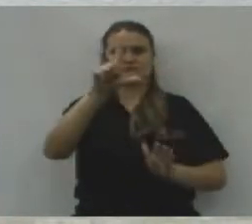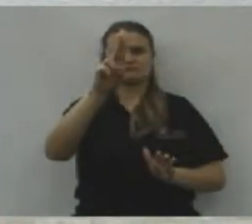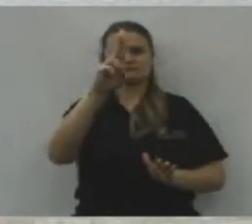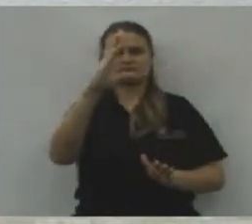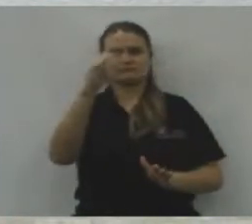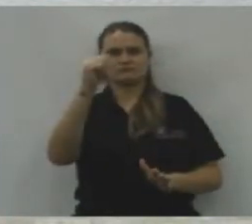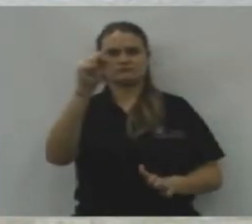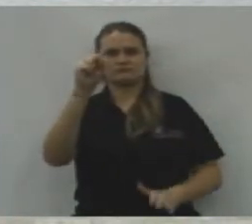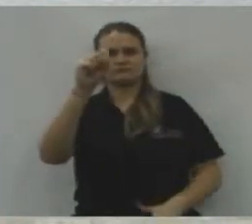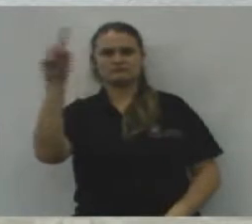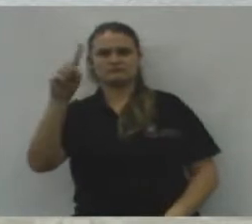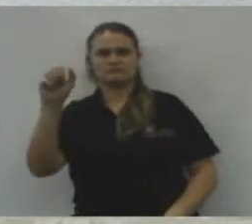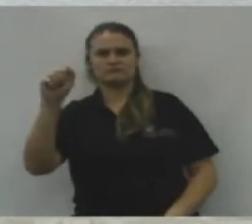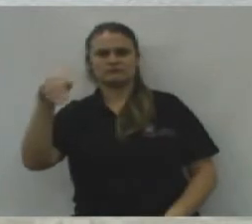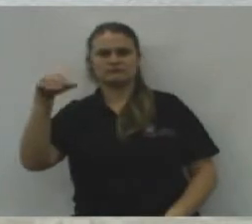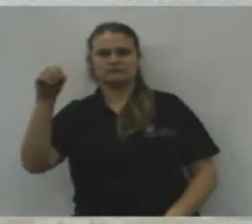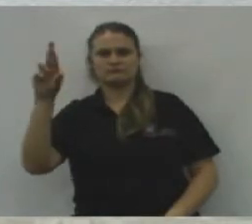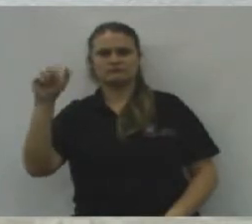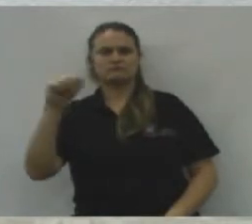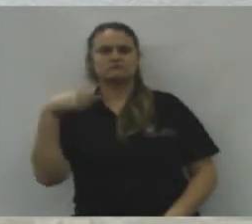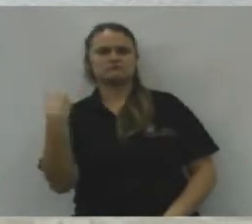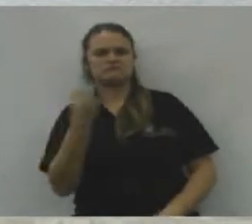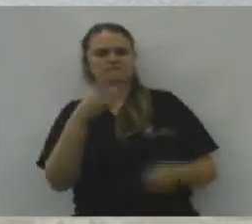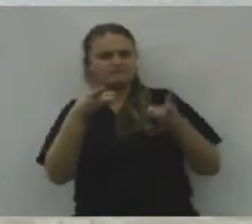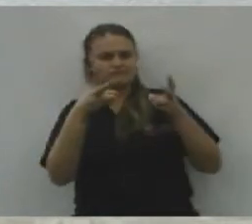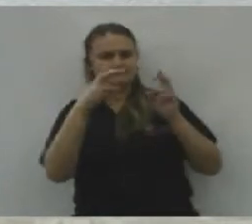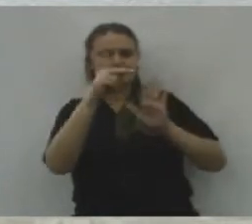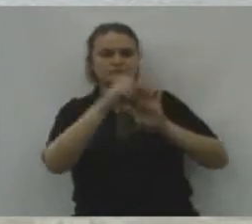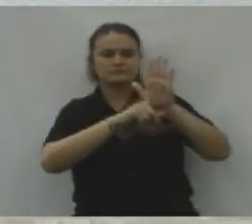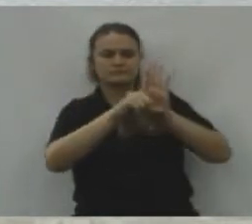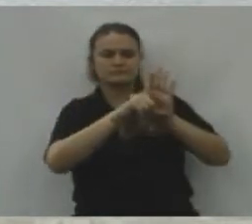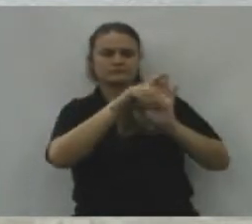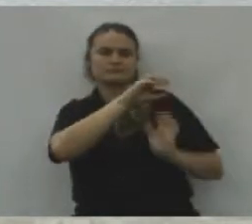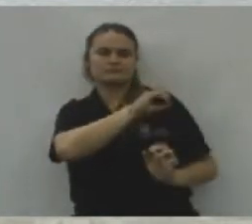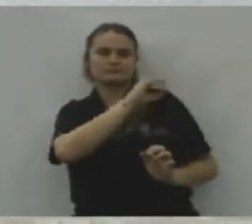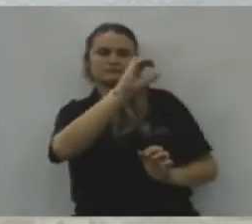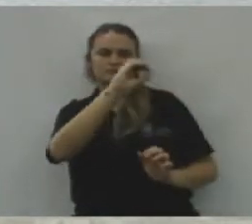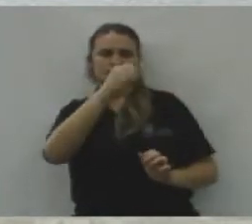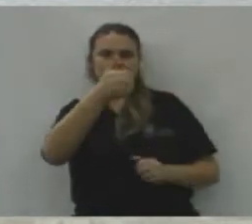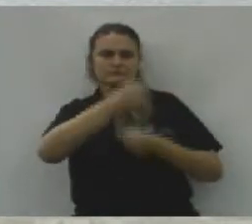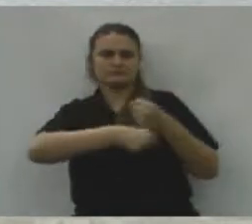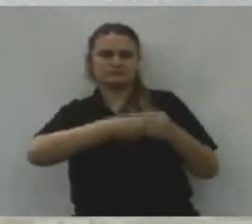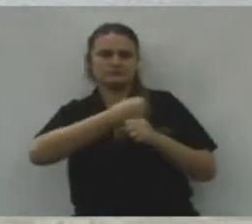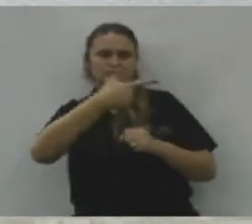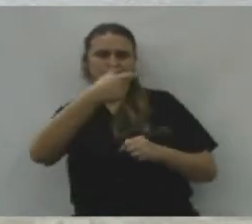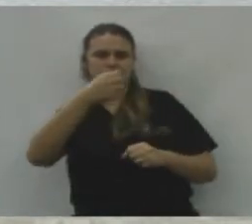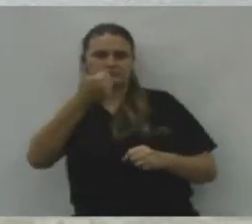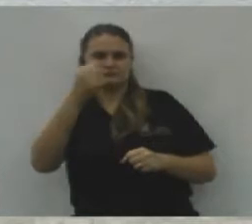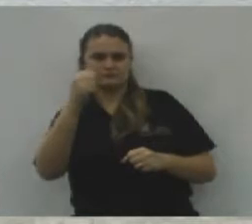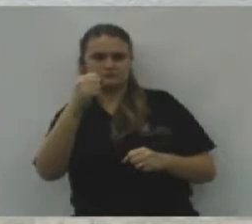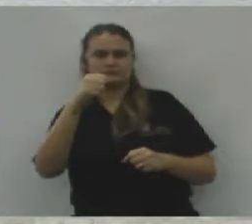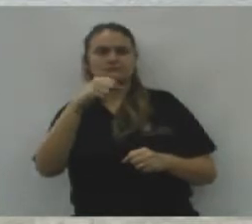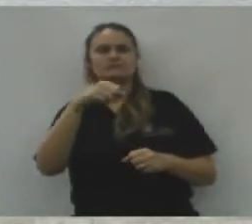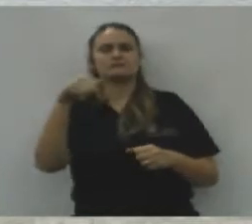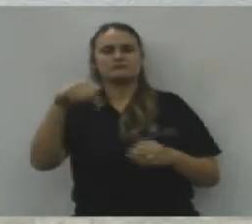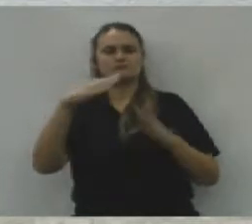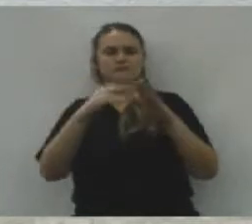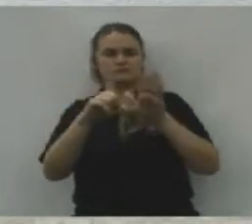providências. Fundamentação, analisamos o projeto de lei de número 1/2018, da autoria do Poder